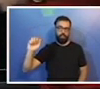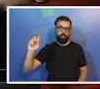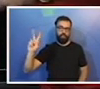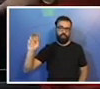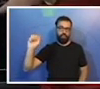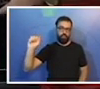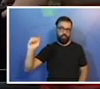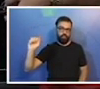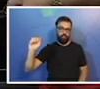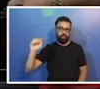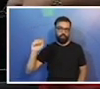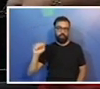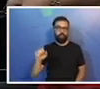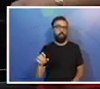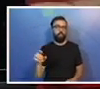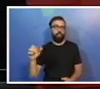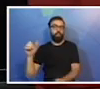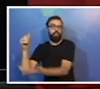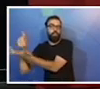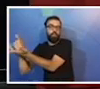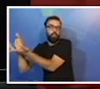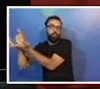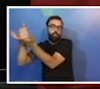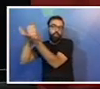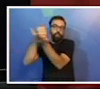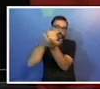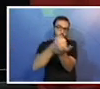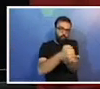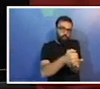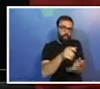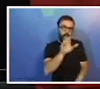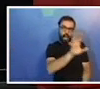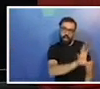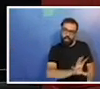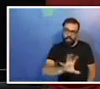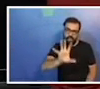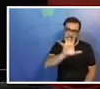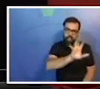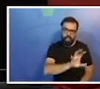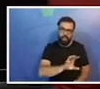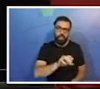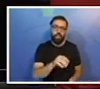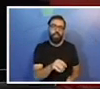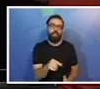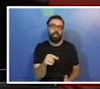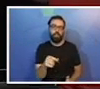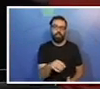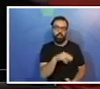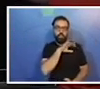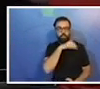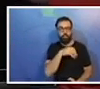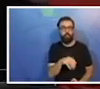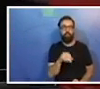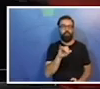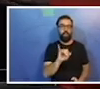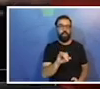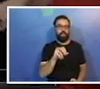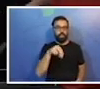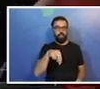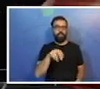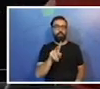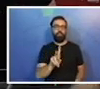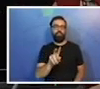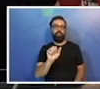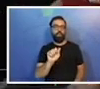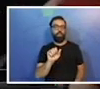trouxeram para o Sudeste, ele não era daqui. Então, ele passou a ser uma espécie invasora.